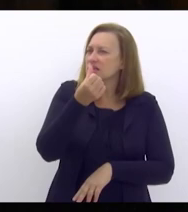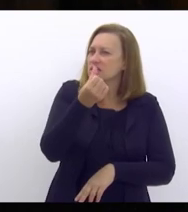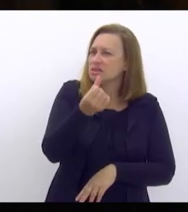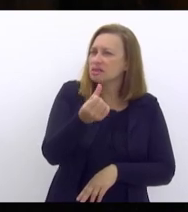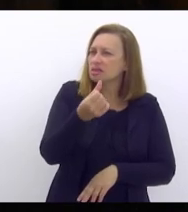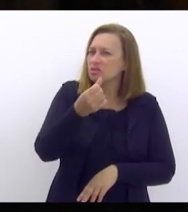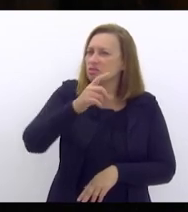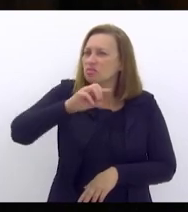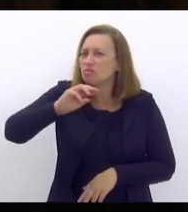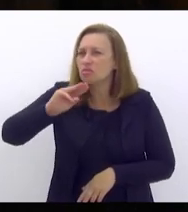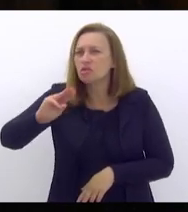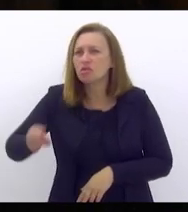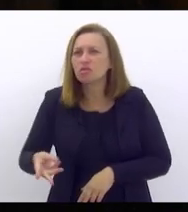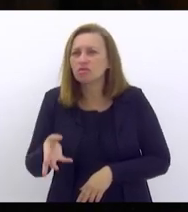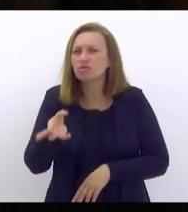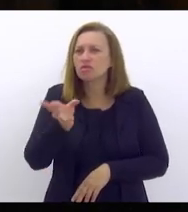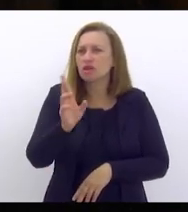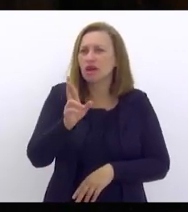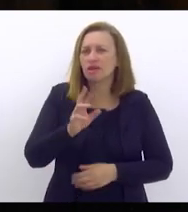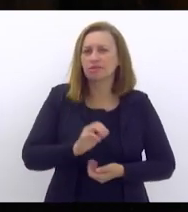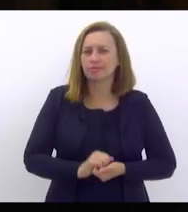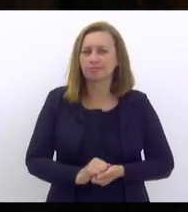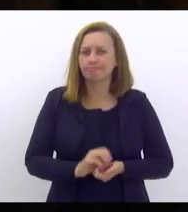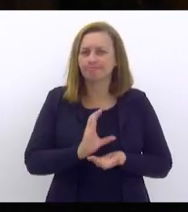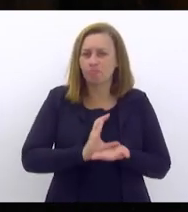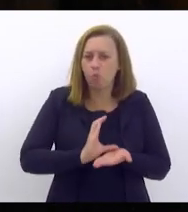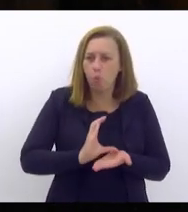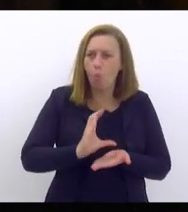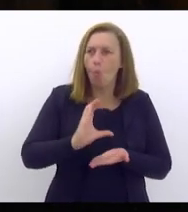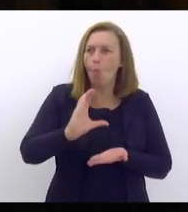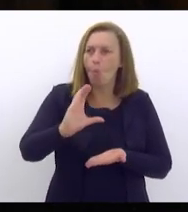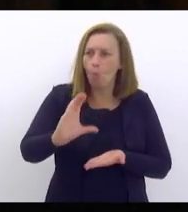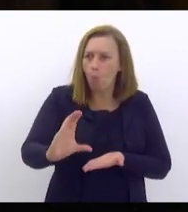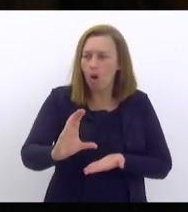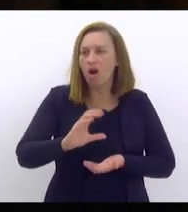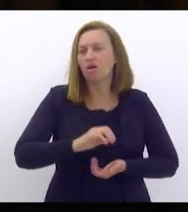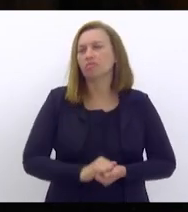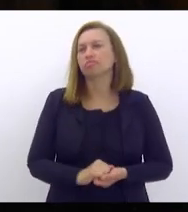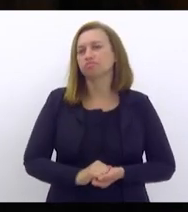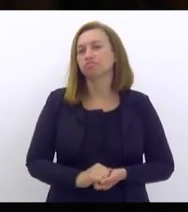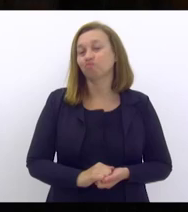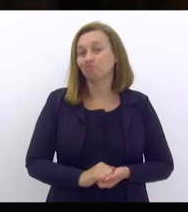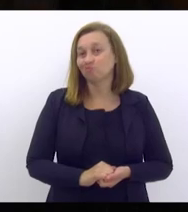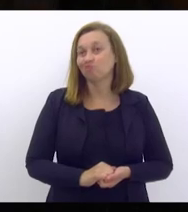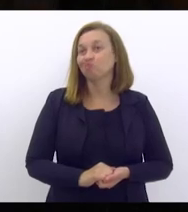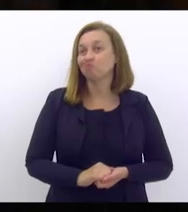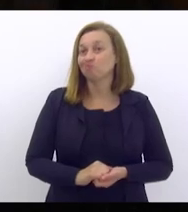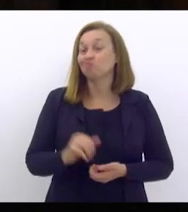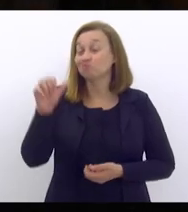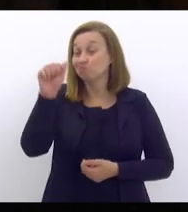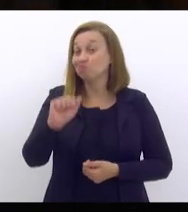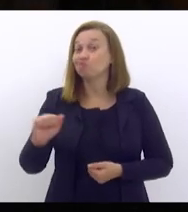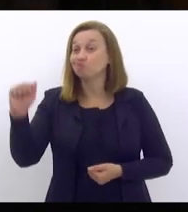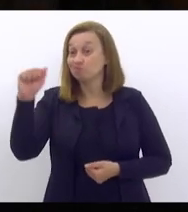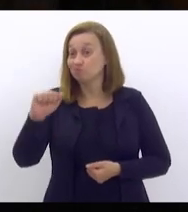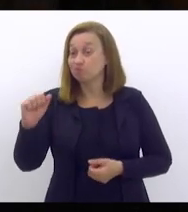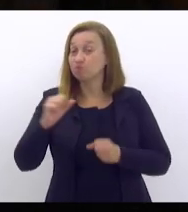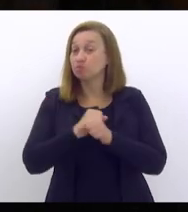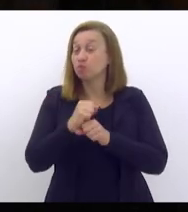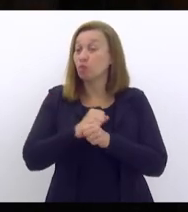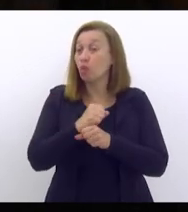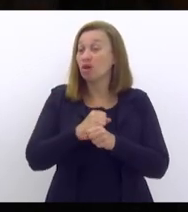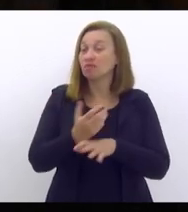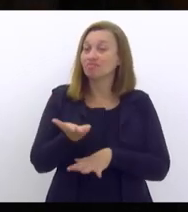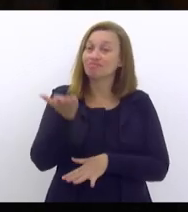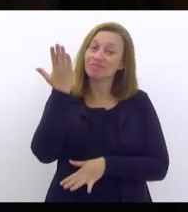600 milhões de reais. 600 milhões de reais. Em agosto do ano